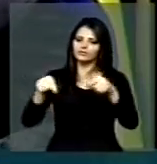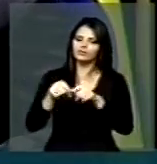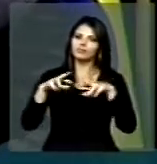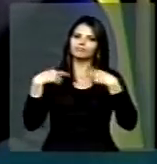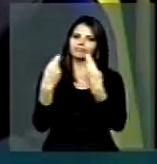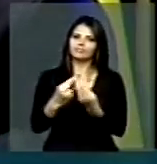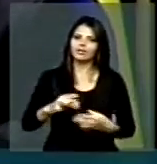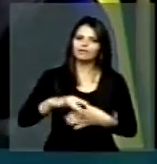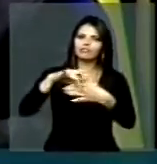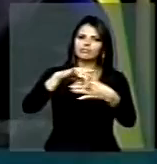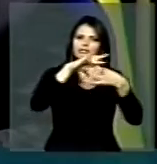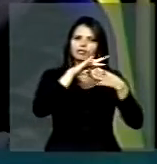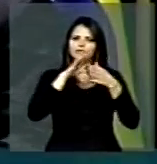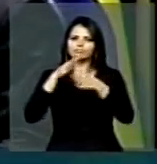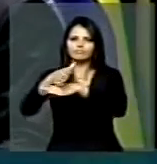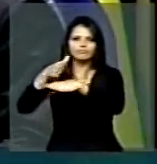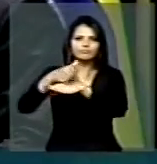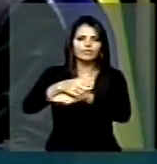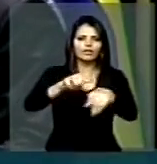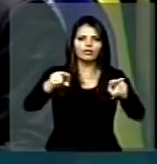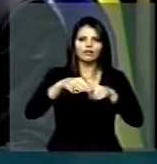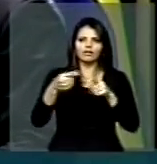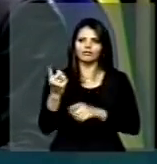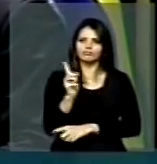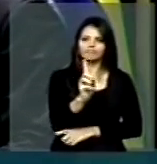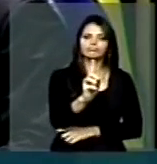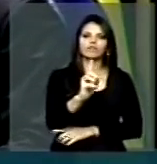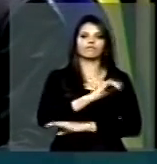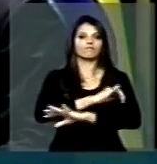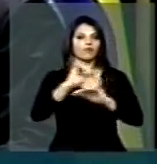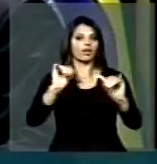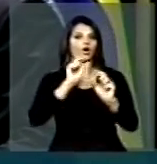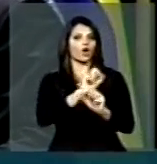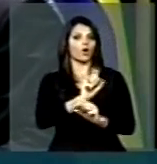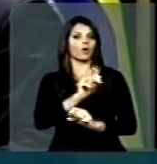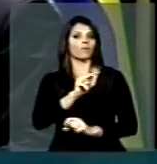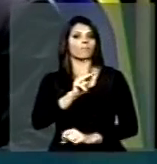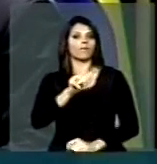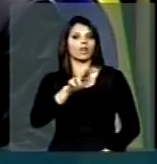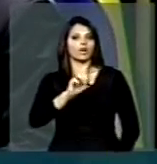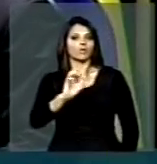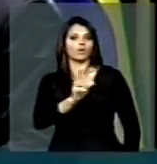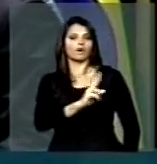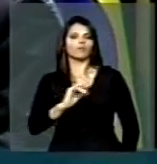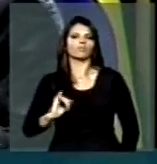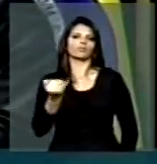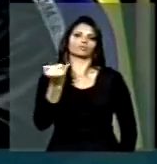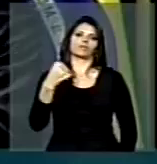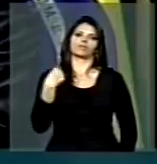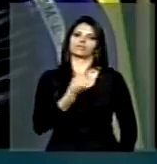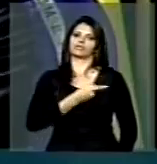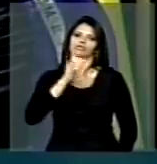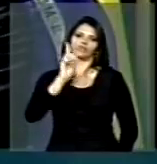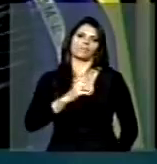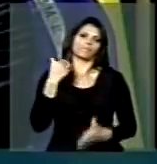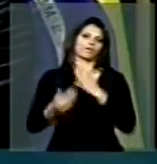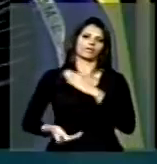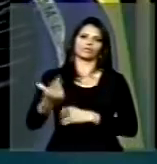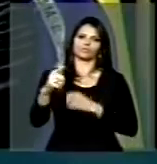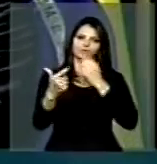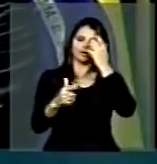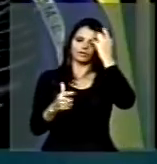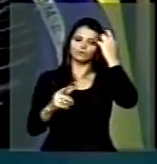de lideranças, em gabinetes individuais, para dizer que aquela era uma oportunidade que nós não tínhamos o direito de perder.